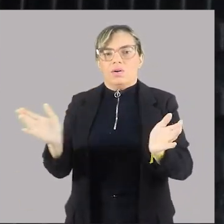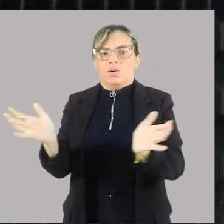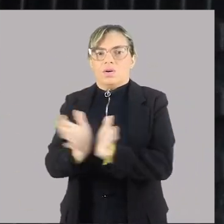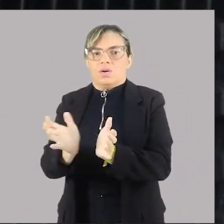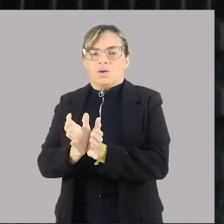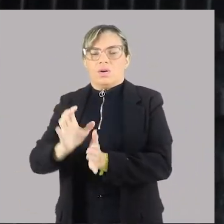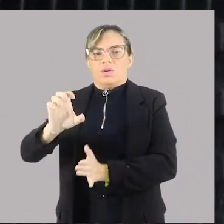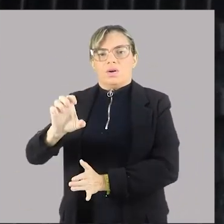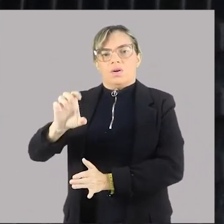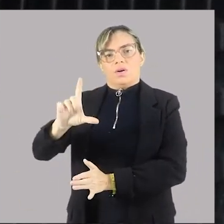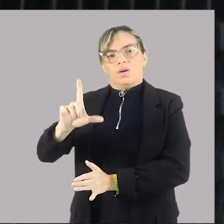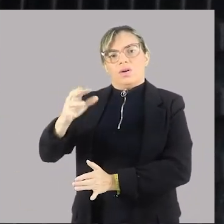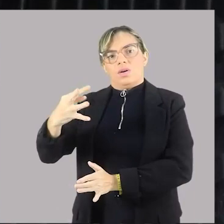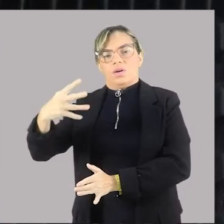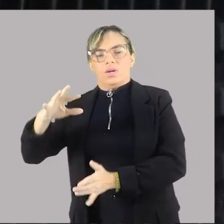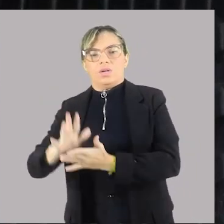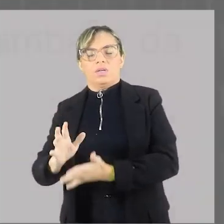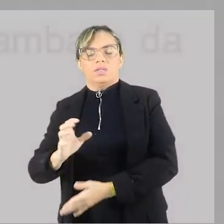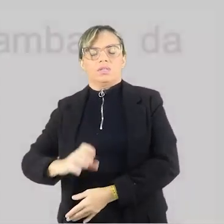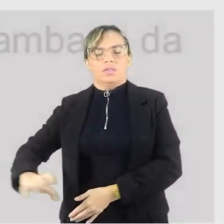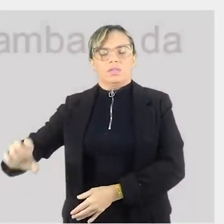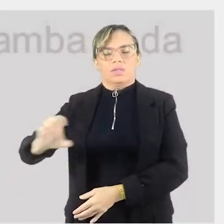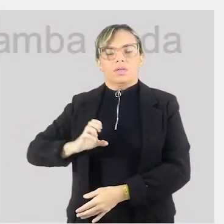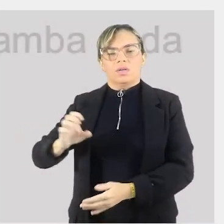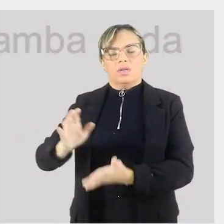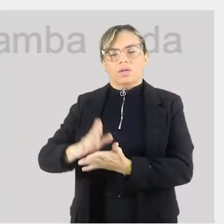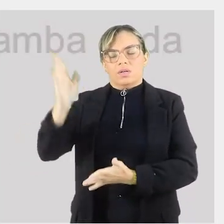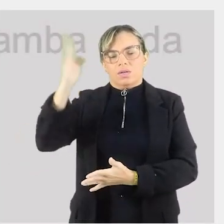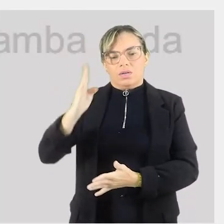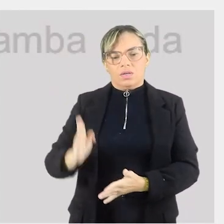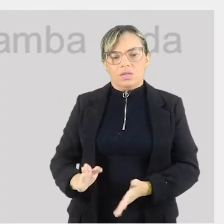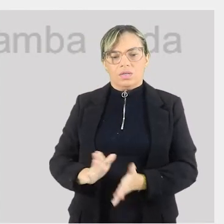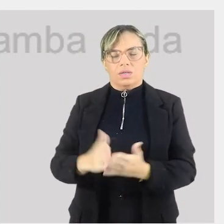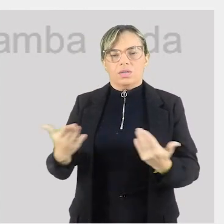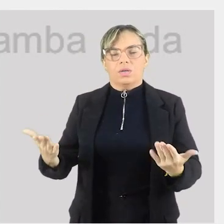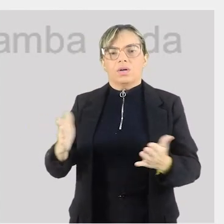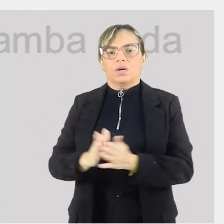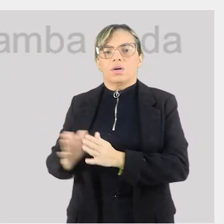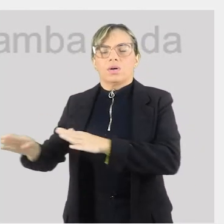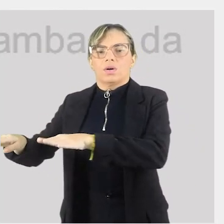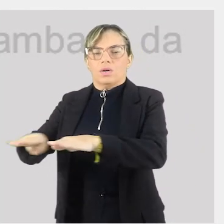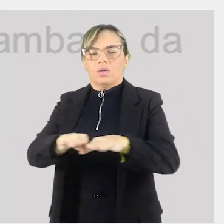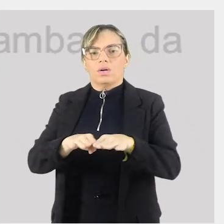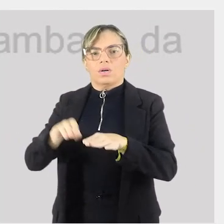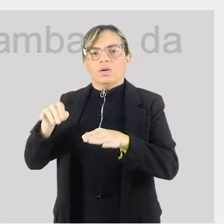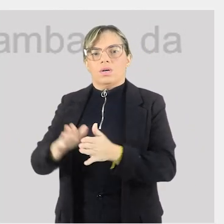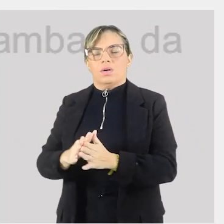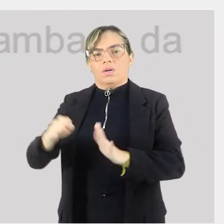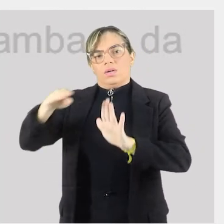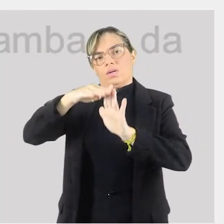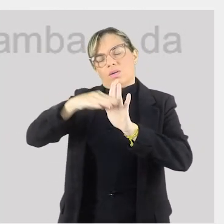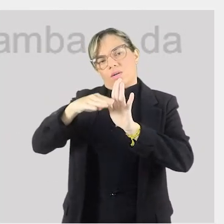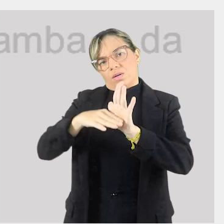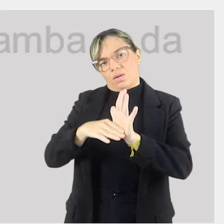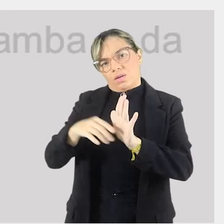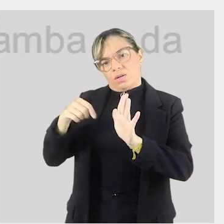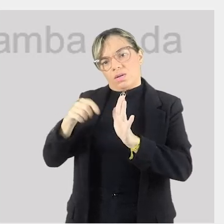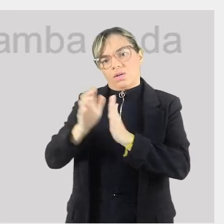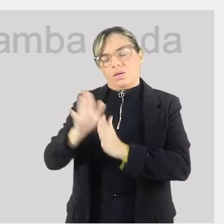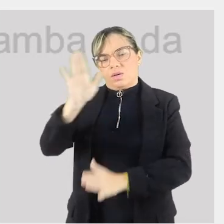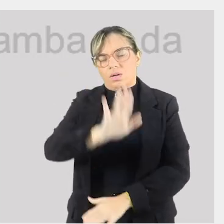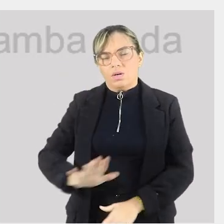elites brasileiras. Né? Ou seja, os comunistas, eles têm um plano, inclusive